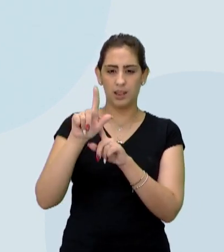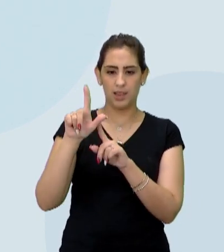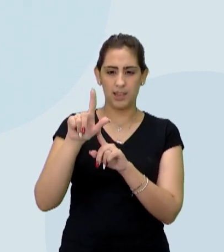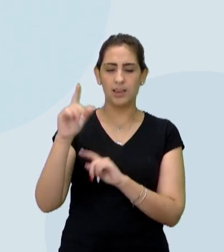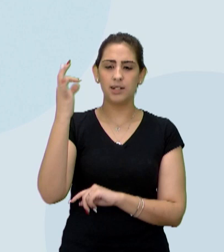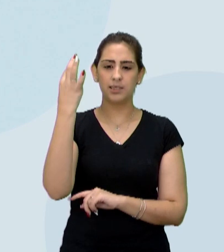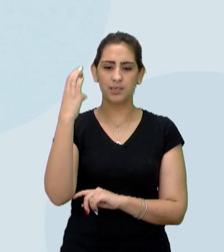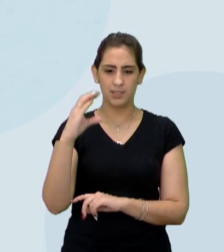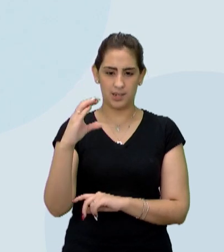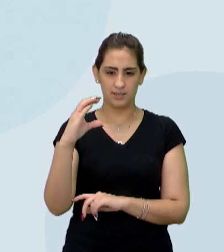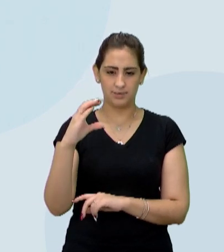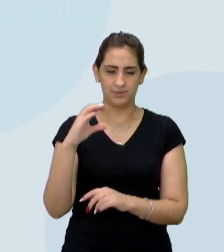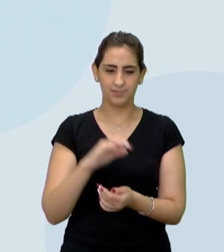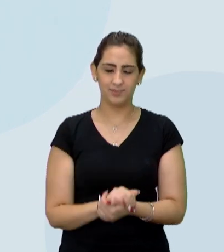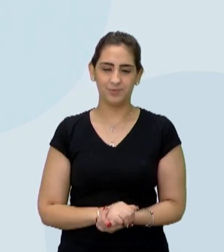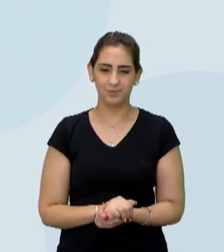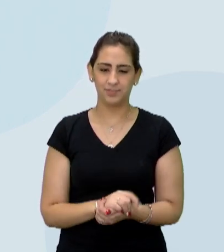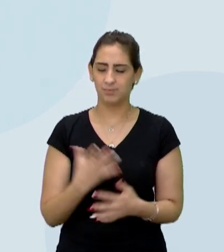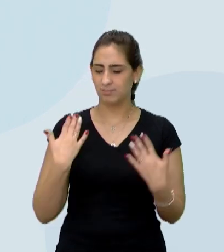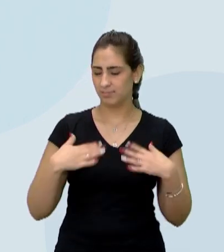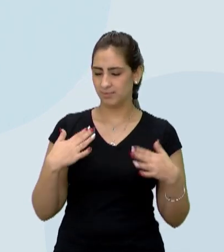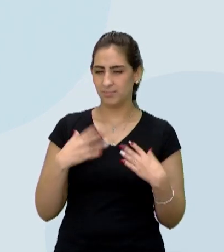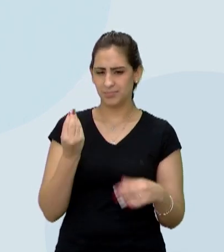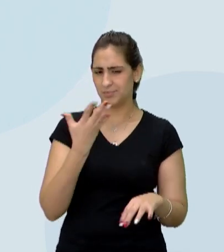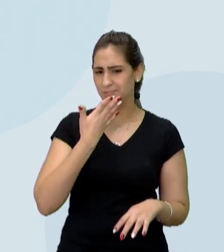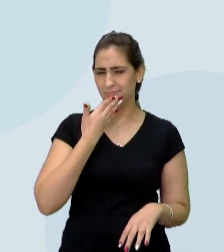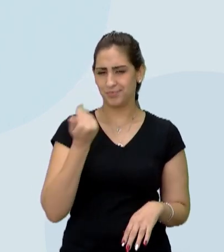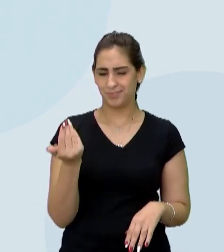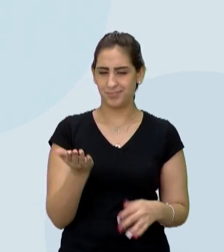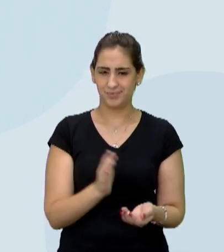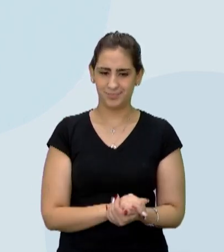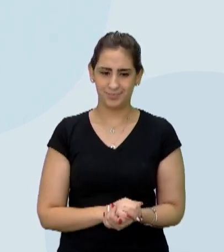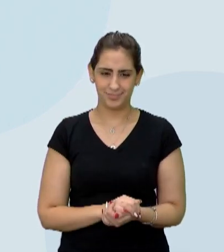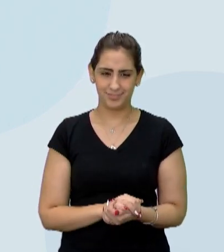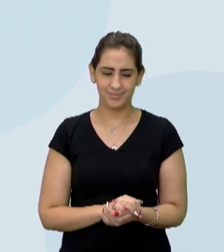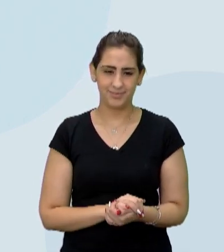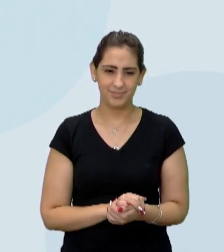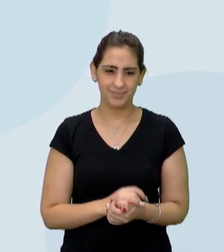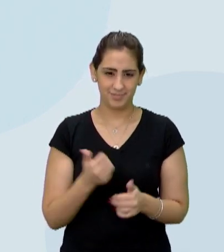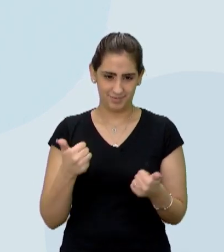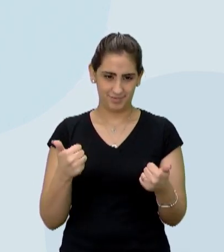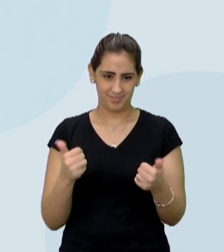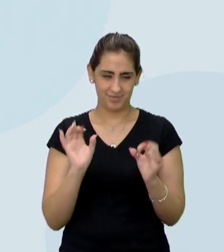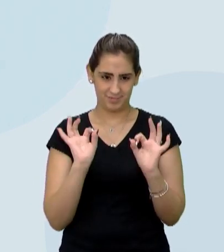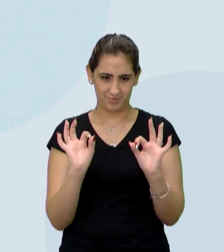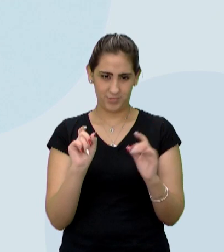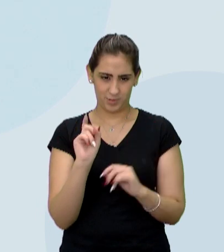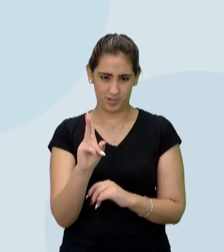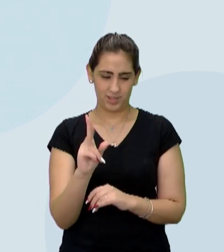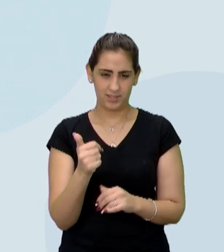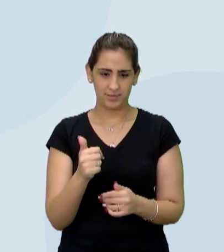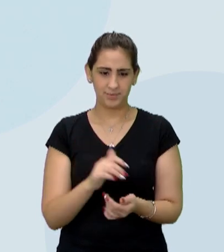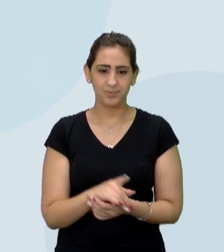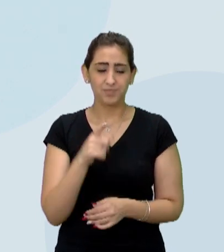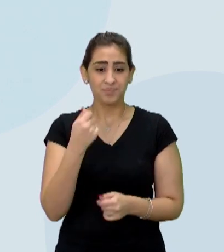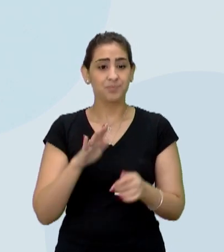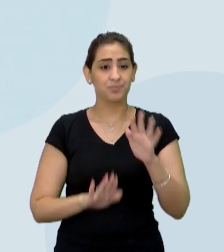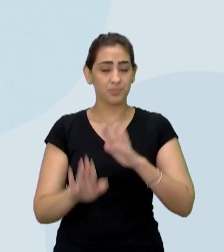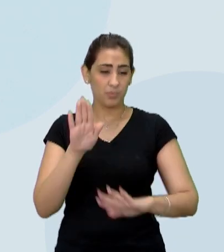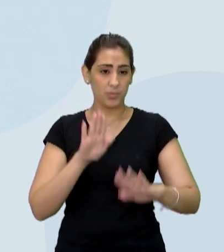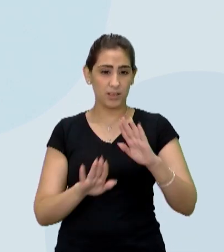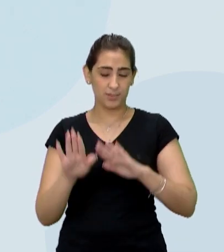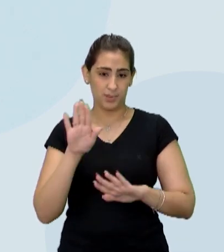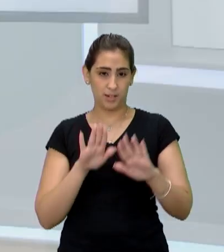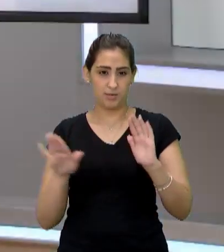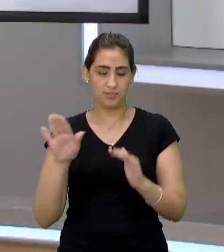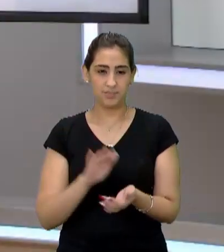C, né? Muito tranquilo, muito fácil também, tá certo? Pessoal, tome muito cuidado